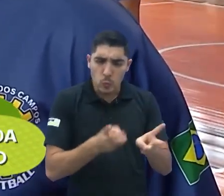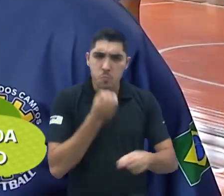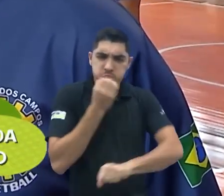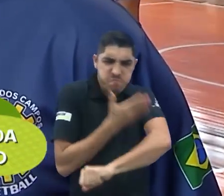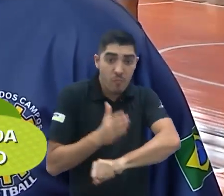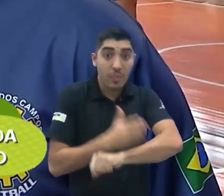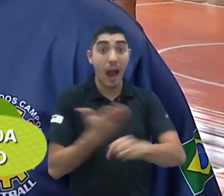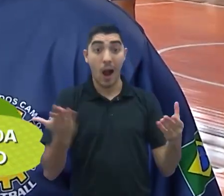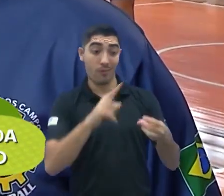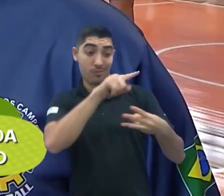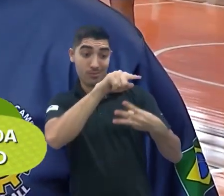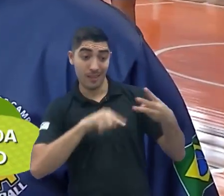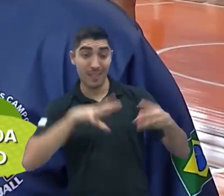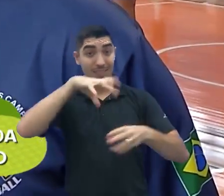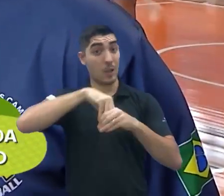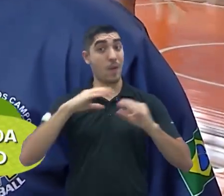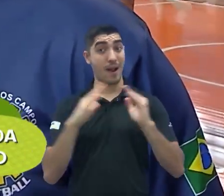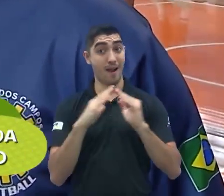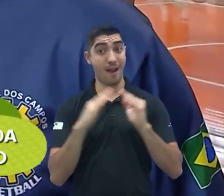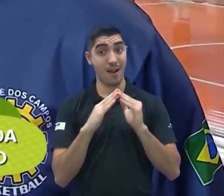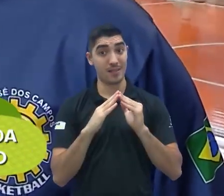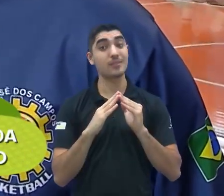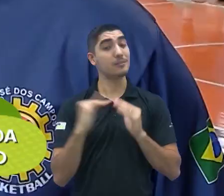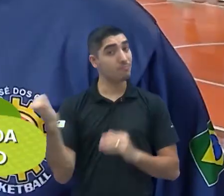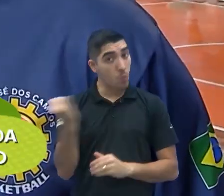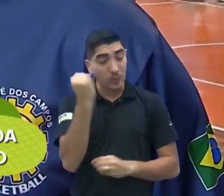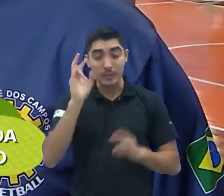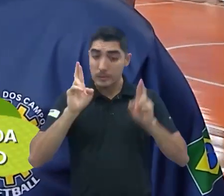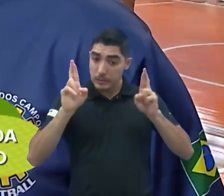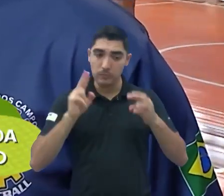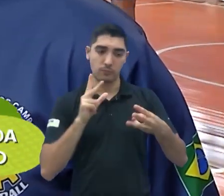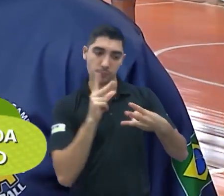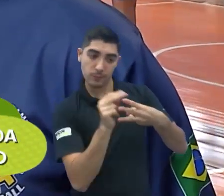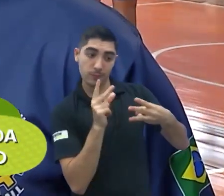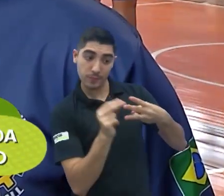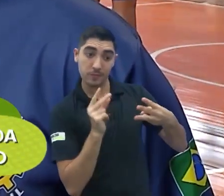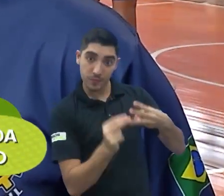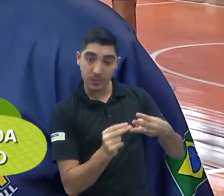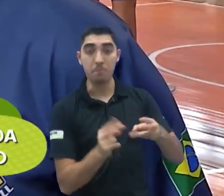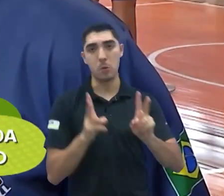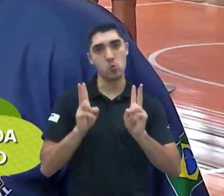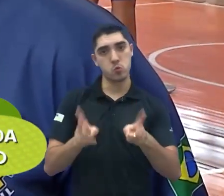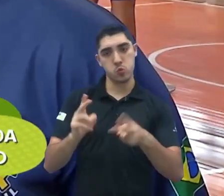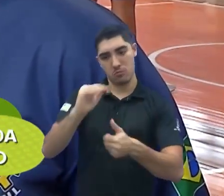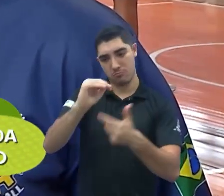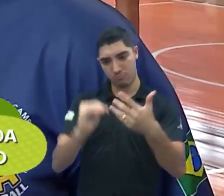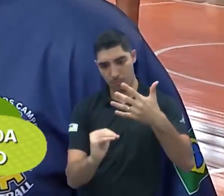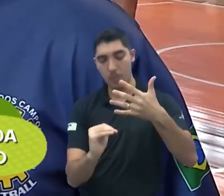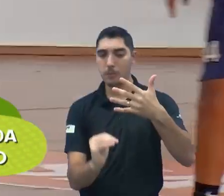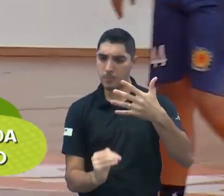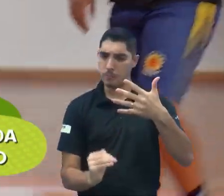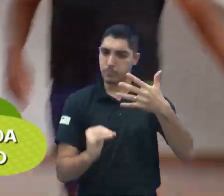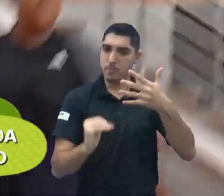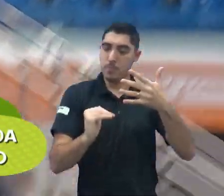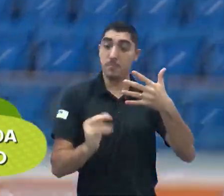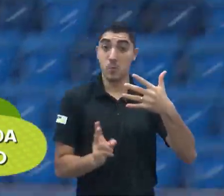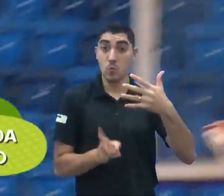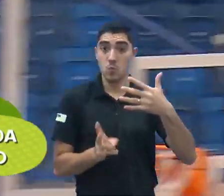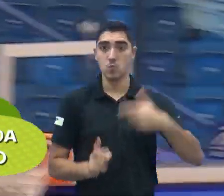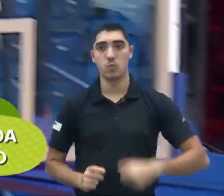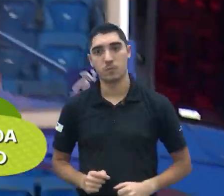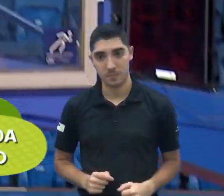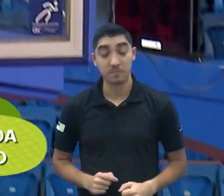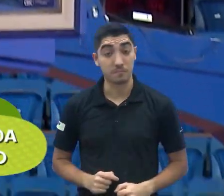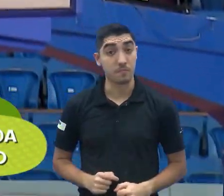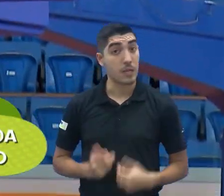agora muito importantes, que a gente tem que procurar a vitória, para a gente poder continuar nessa colocação e estar bem lá na frente nos playoffs. Esse bom